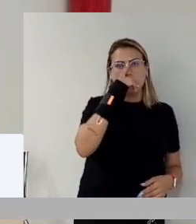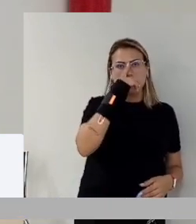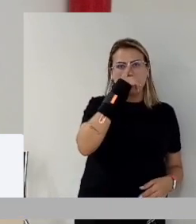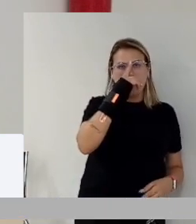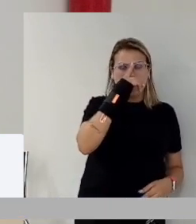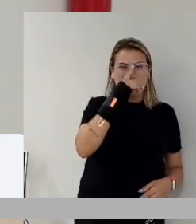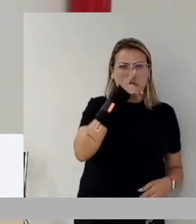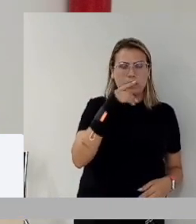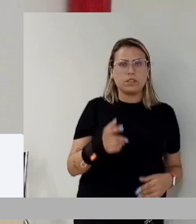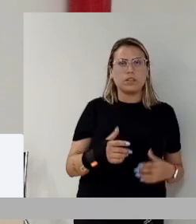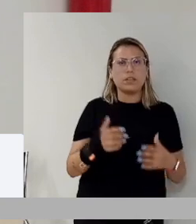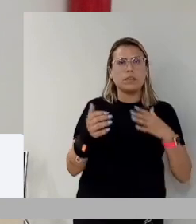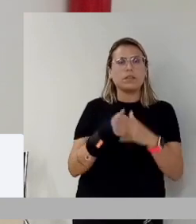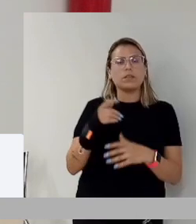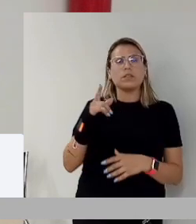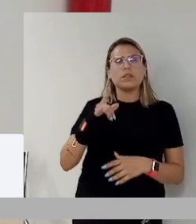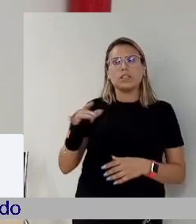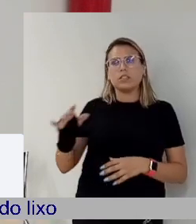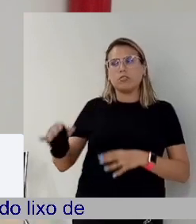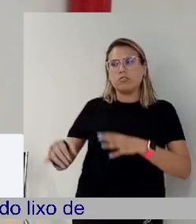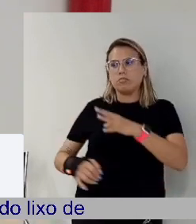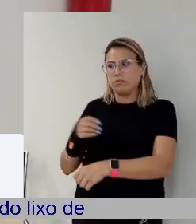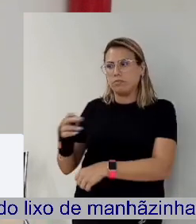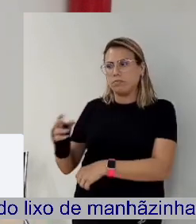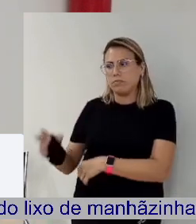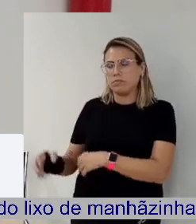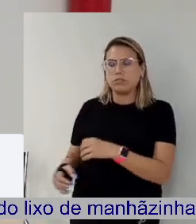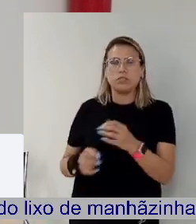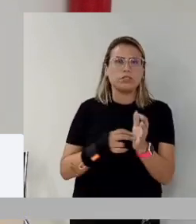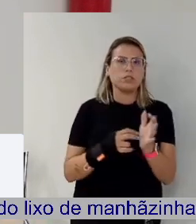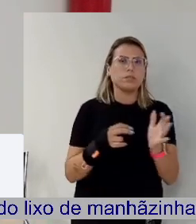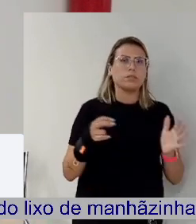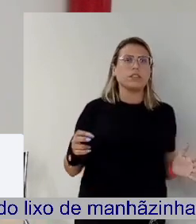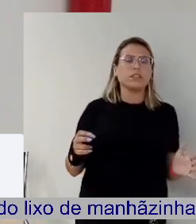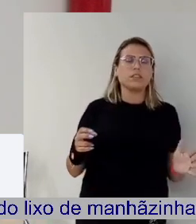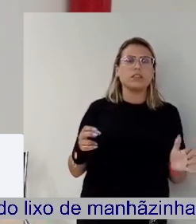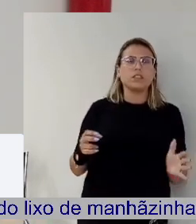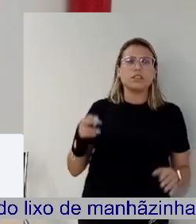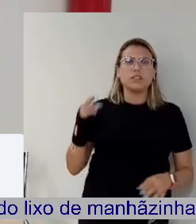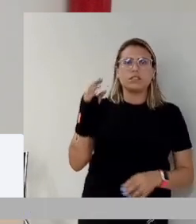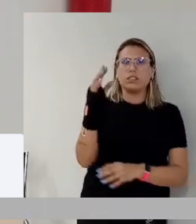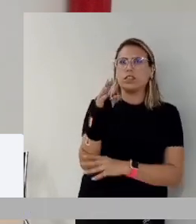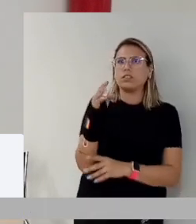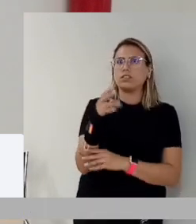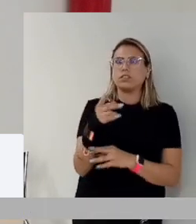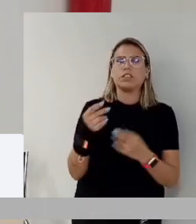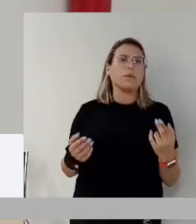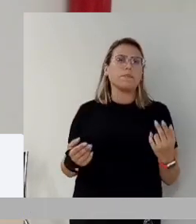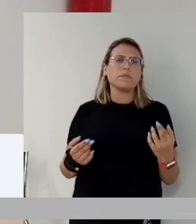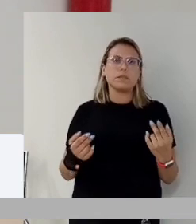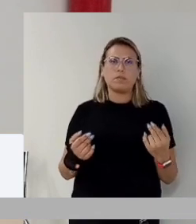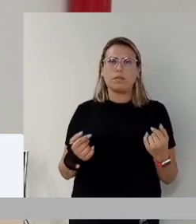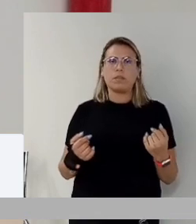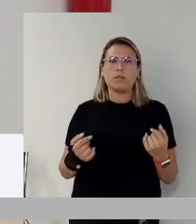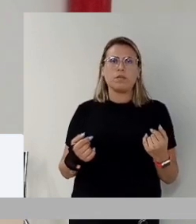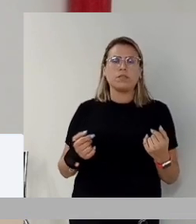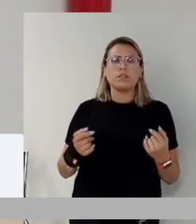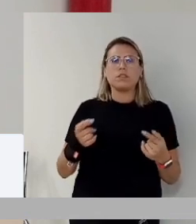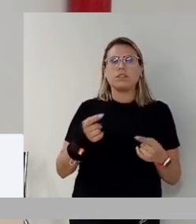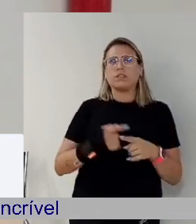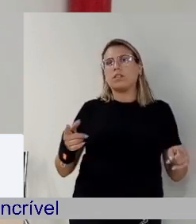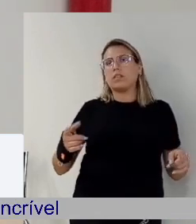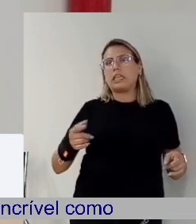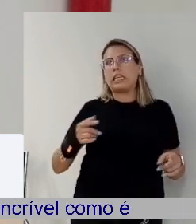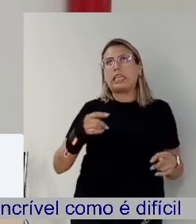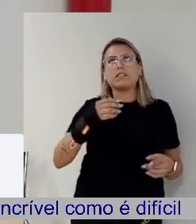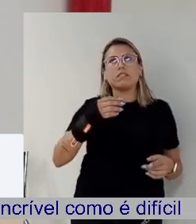empresa do lixo coletando o lixo de manhãzinha seu presidente quando é de tardezinha tá do mesmo jeito sabe incrível é incrível como é